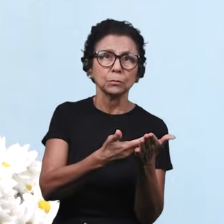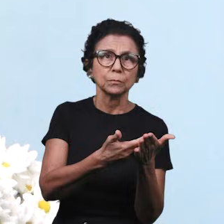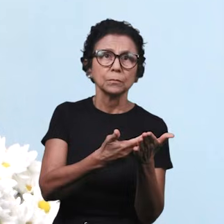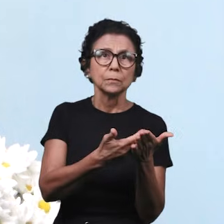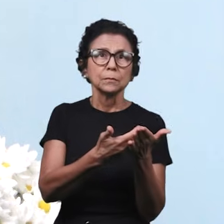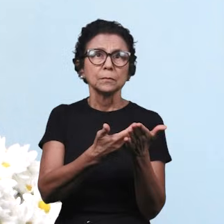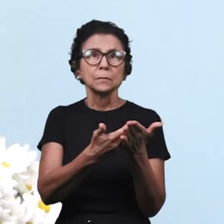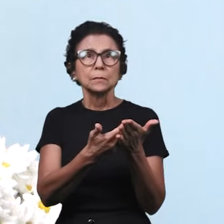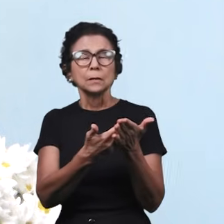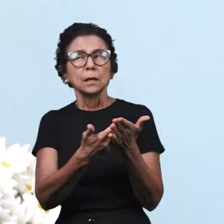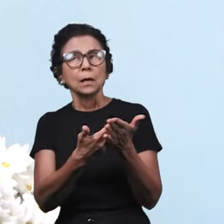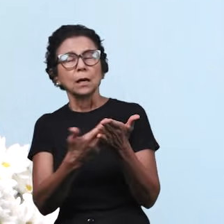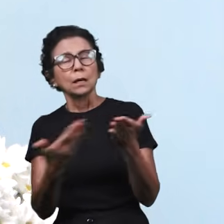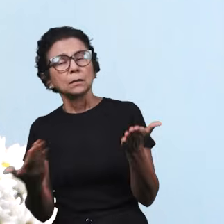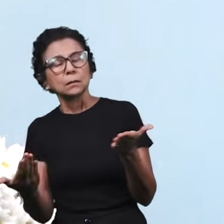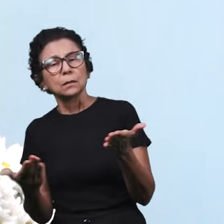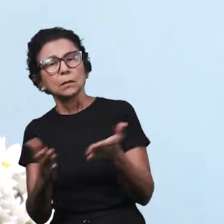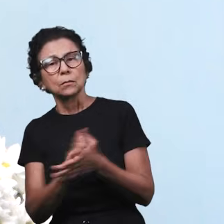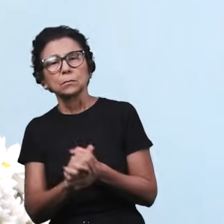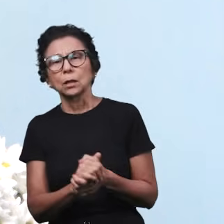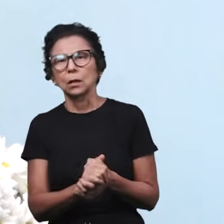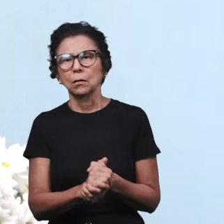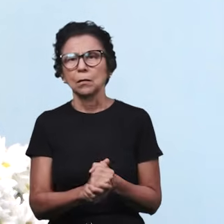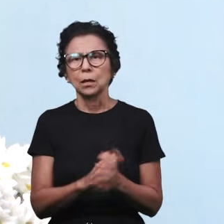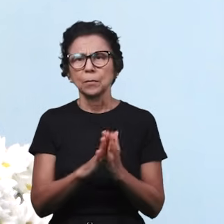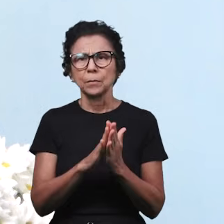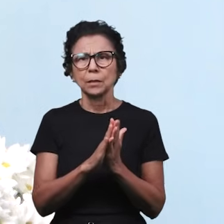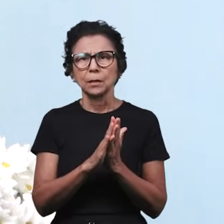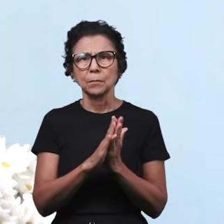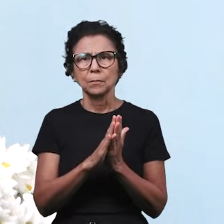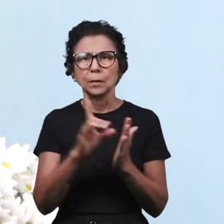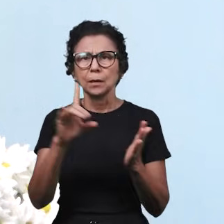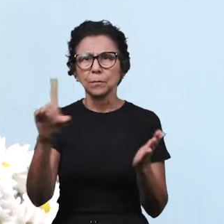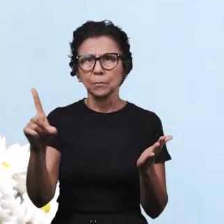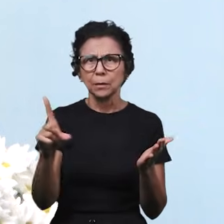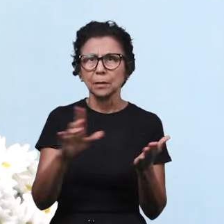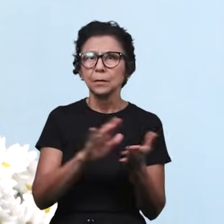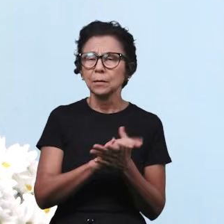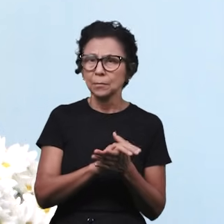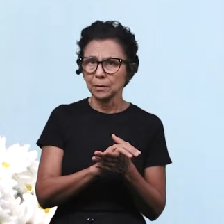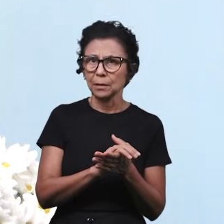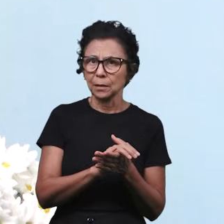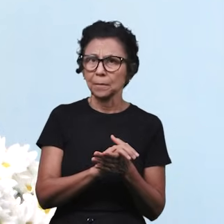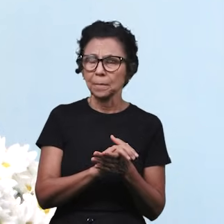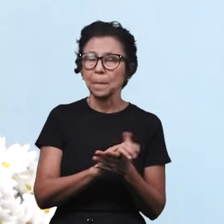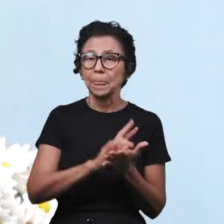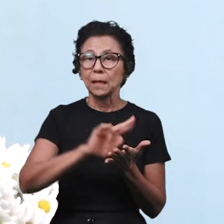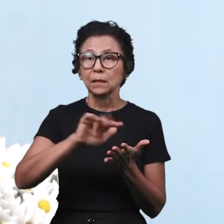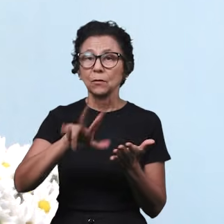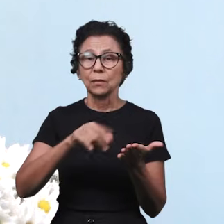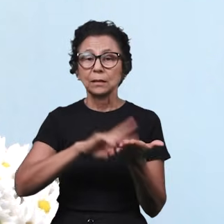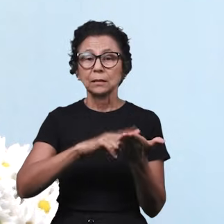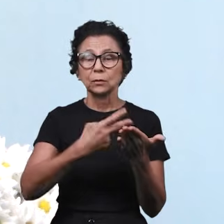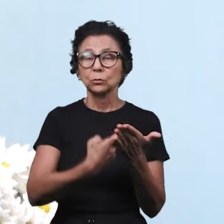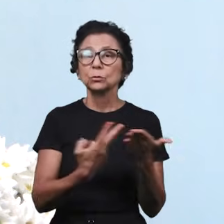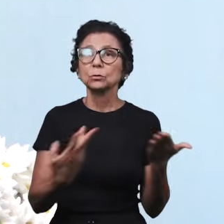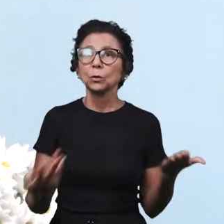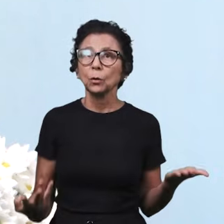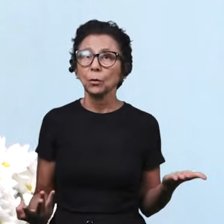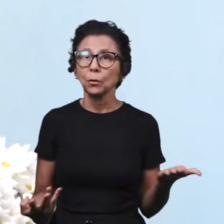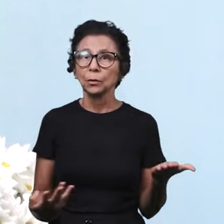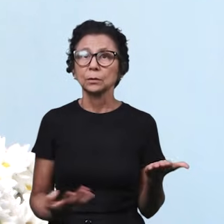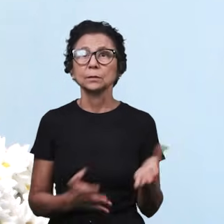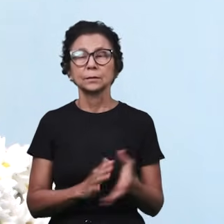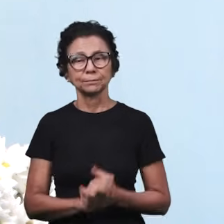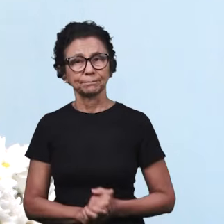uma tradução só da Bíblia? Não, intérprete, você está vivendo errado. Tem que ter várias traduções da Bíblia. Tem que sentar e falar, é isso aqui,